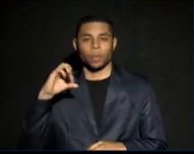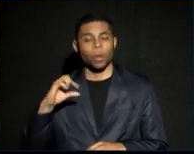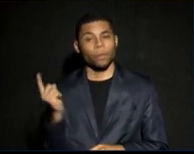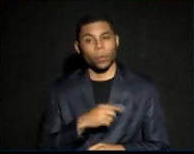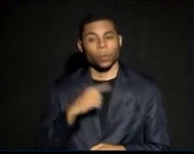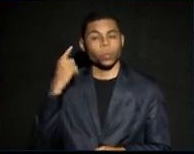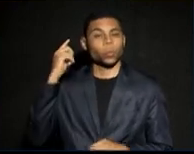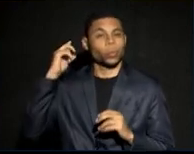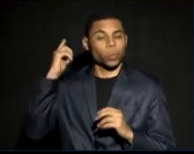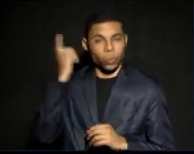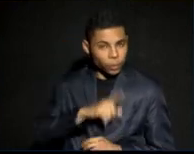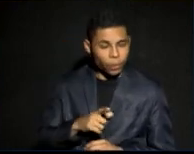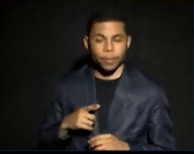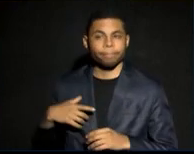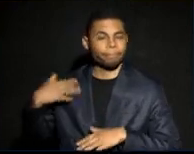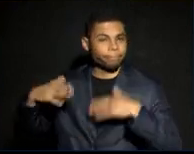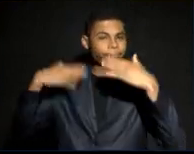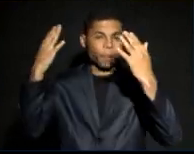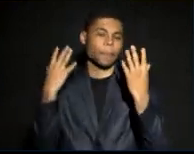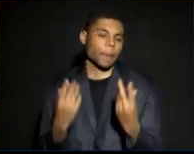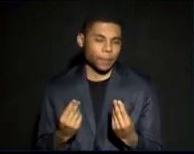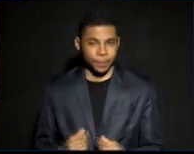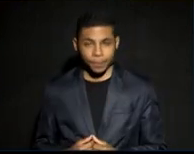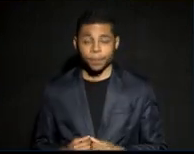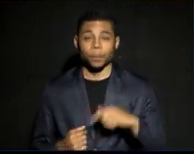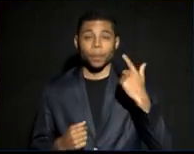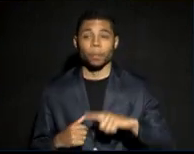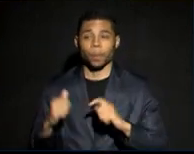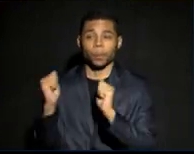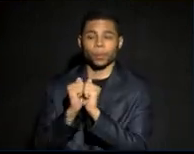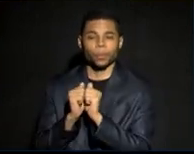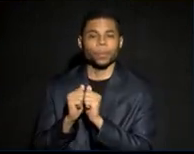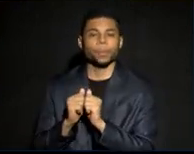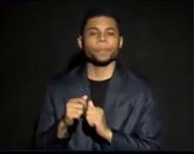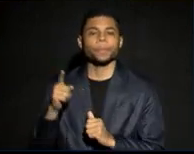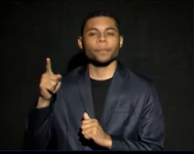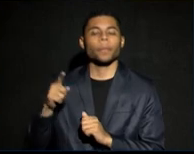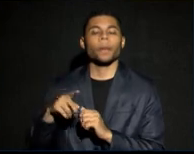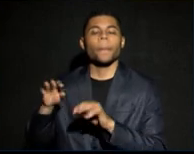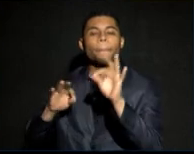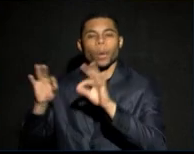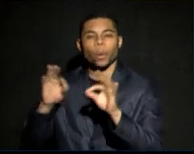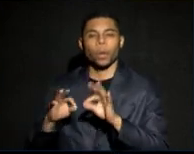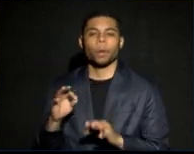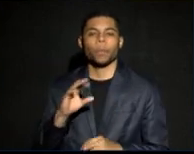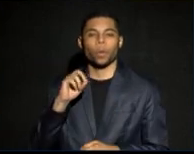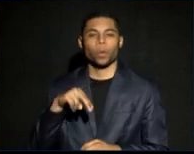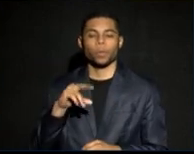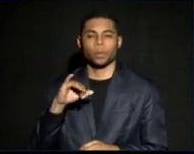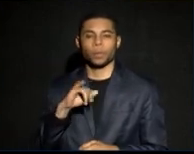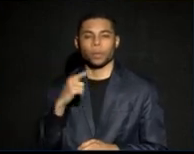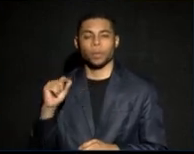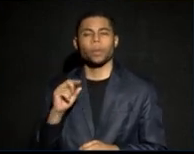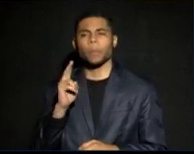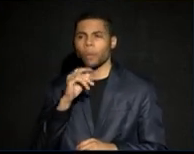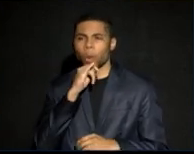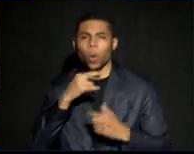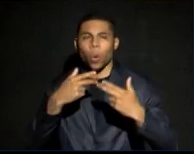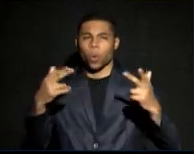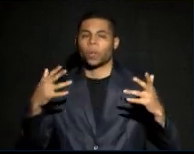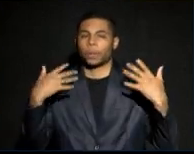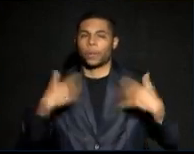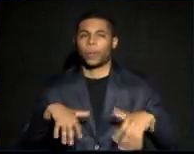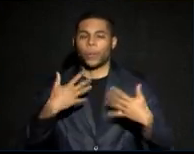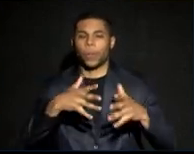nós conseguimos avançar muito em relação a isso fizemos ao lado disso um amplo programa de concessão concedendo não só coisa